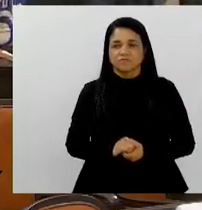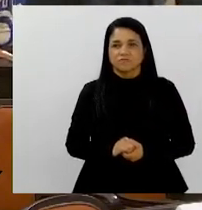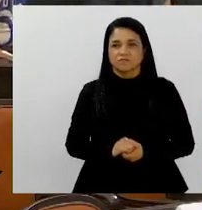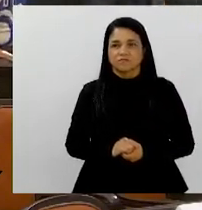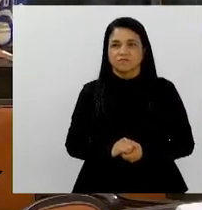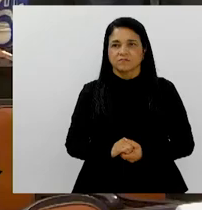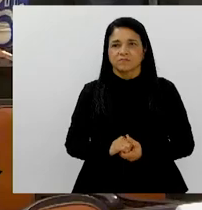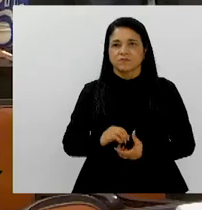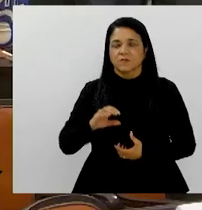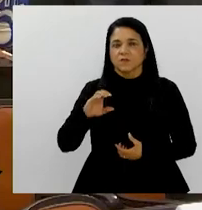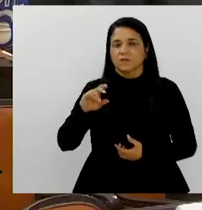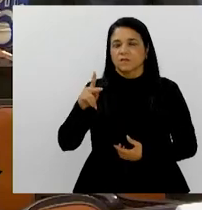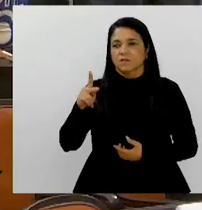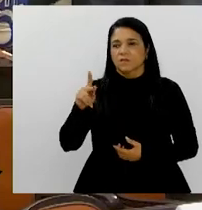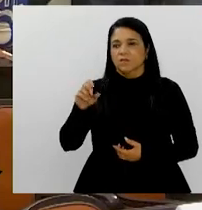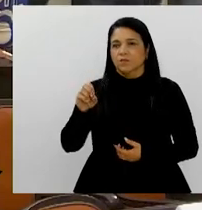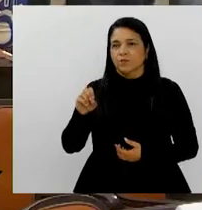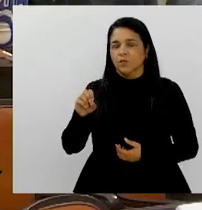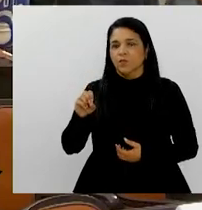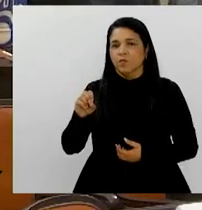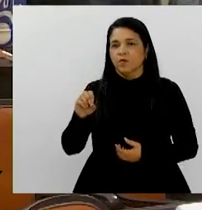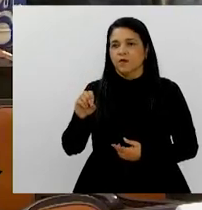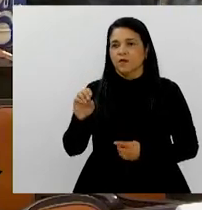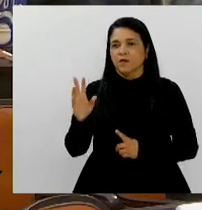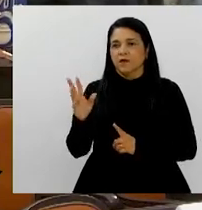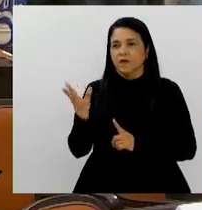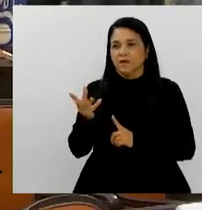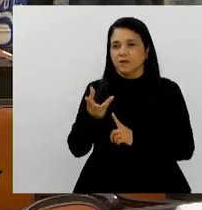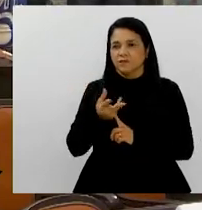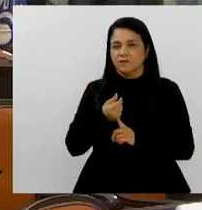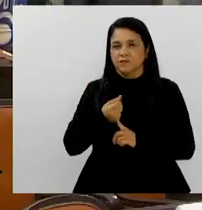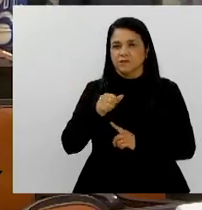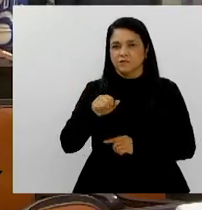Poearte, editora de Volta Redonda.